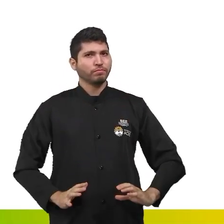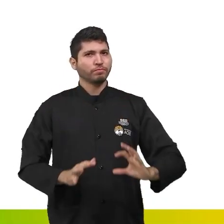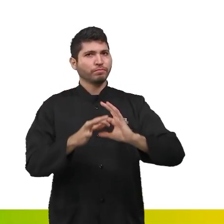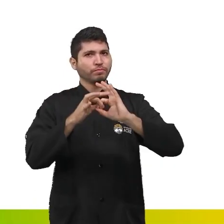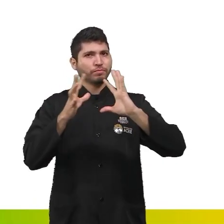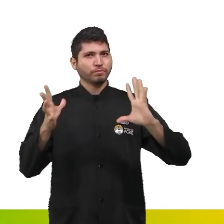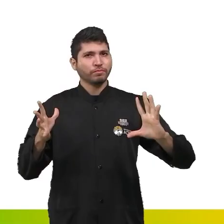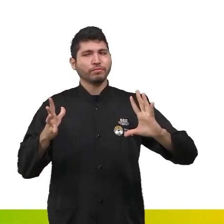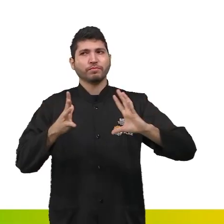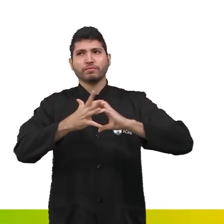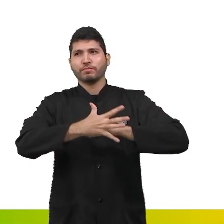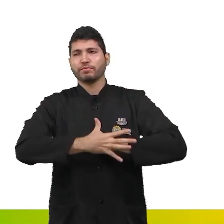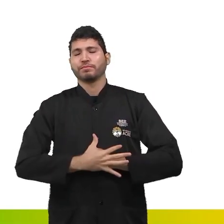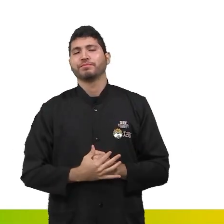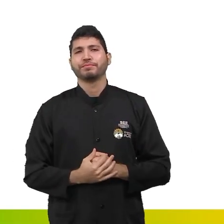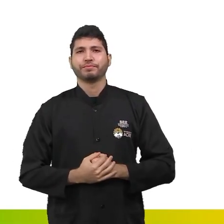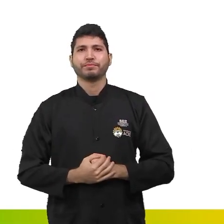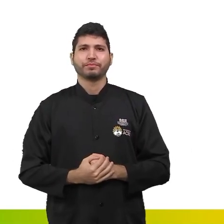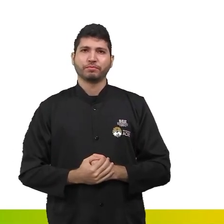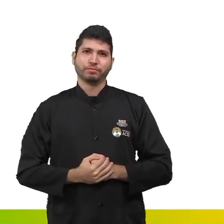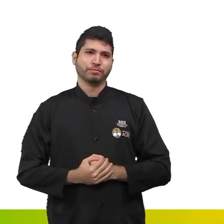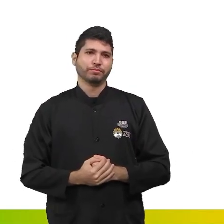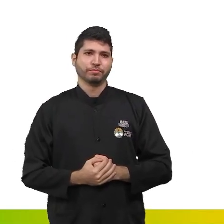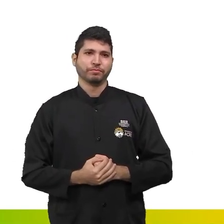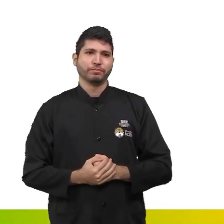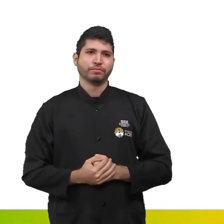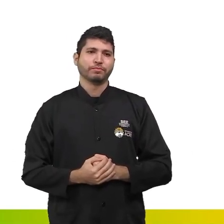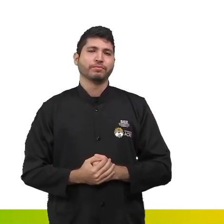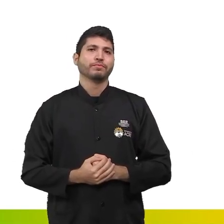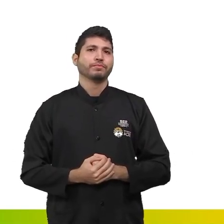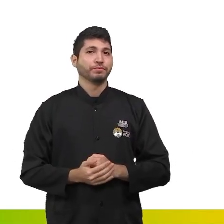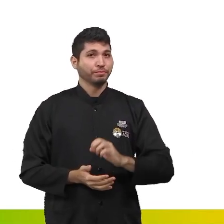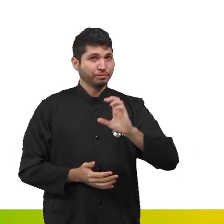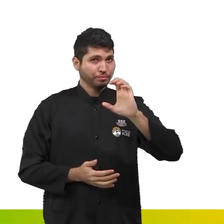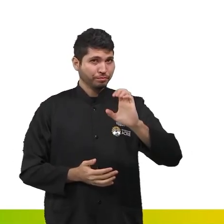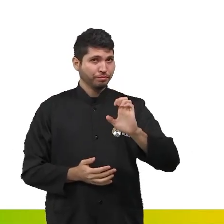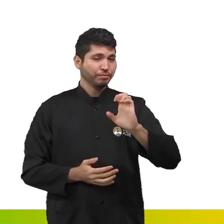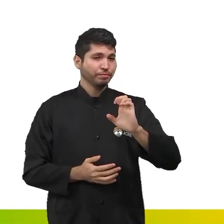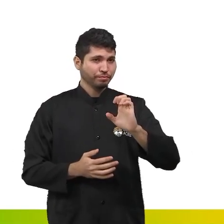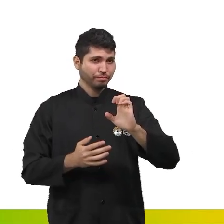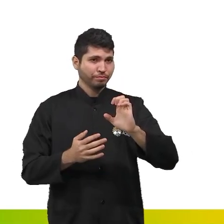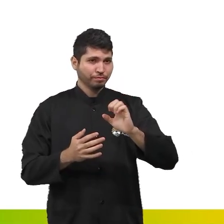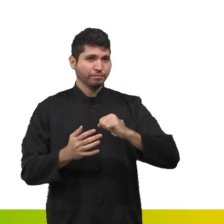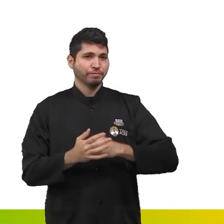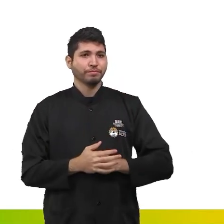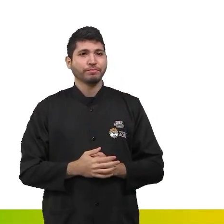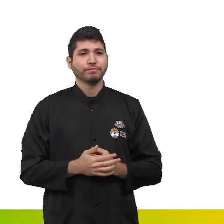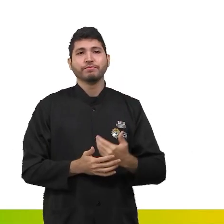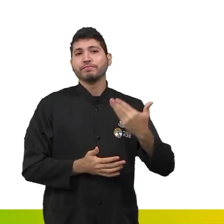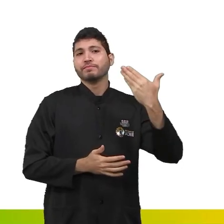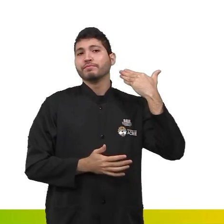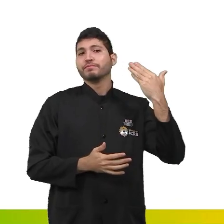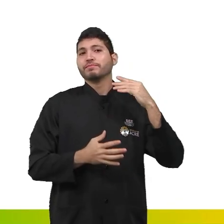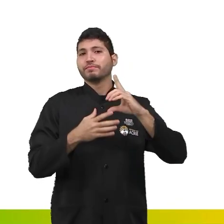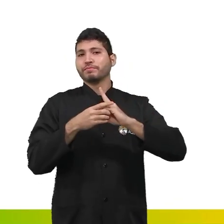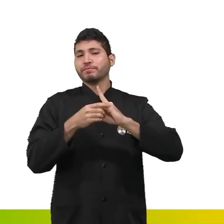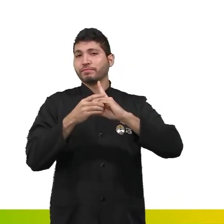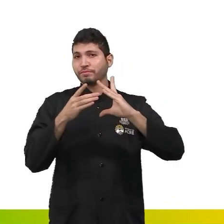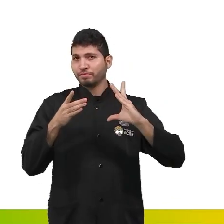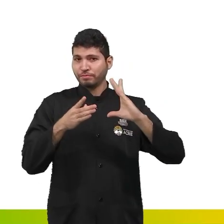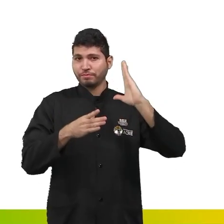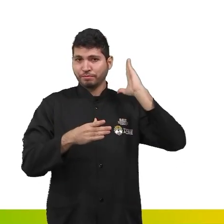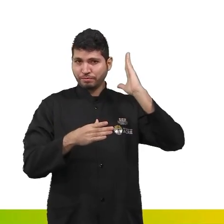gente? Muito bem. Quem citou aí, ó, letra E. Havia naquele momento uma democracia